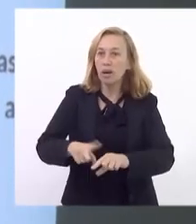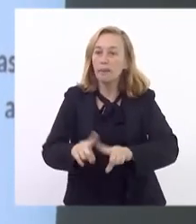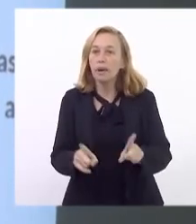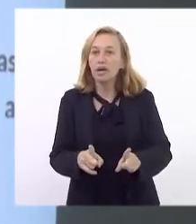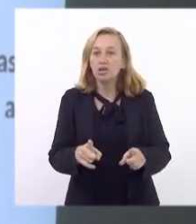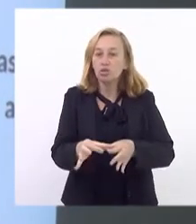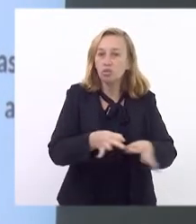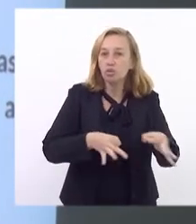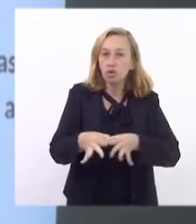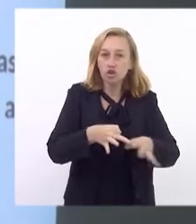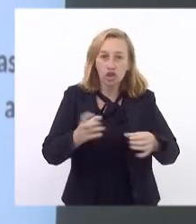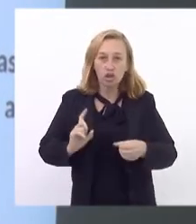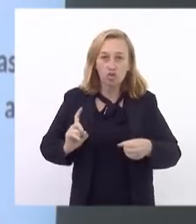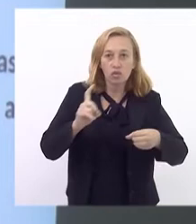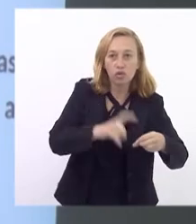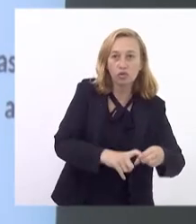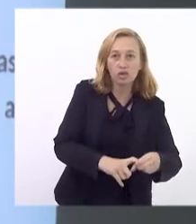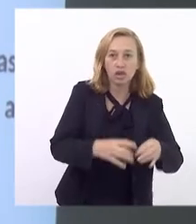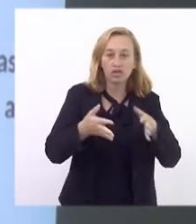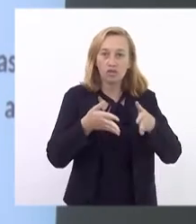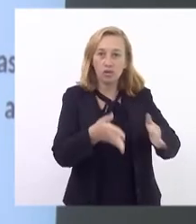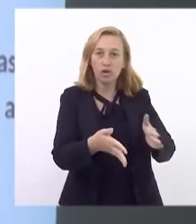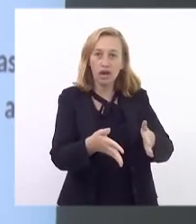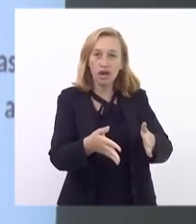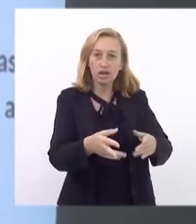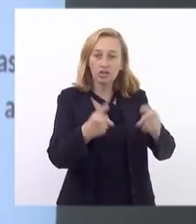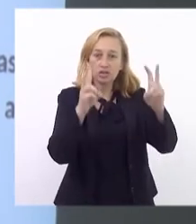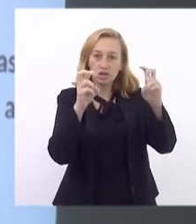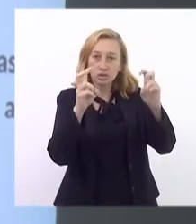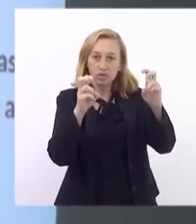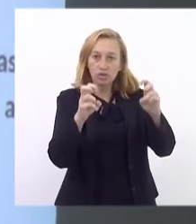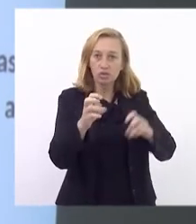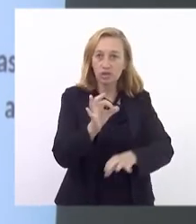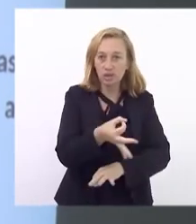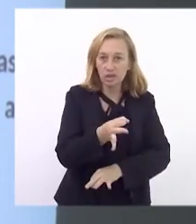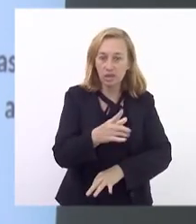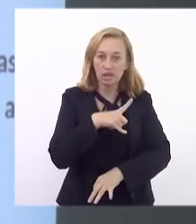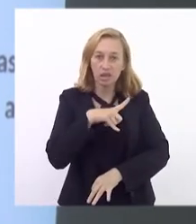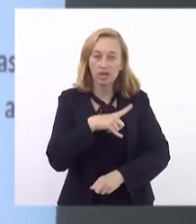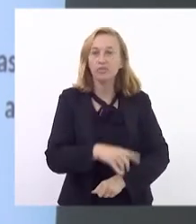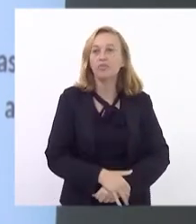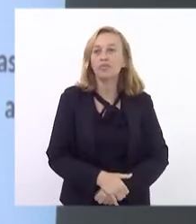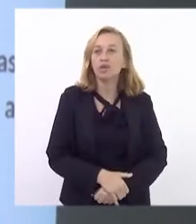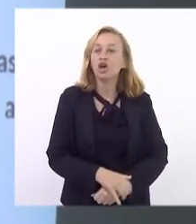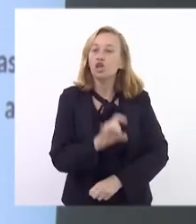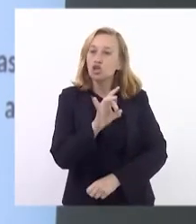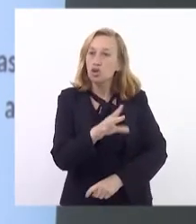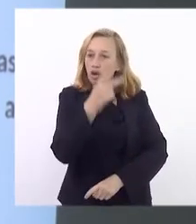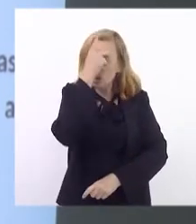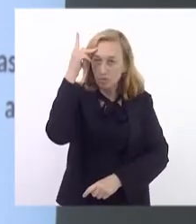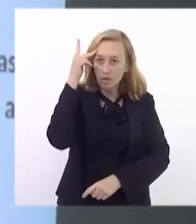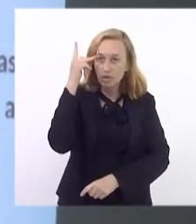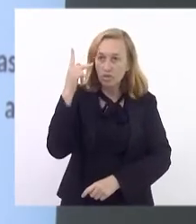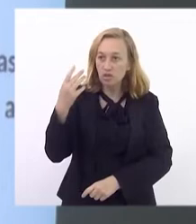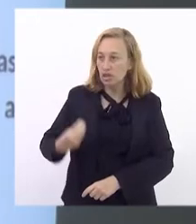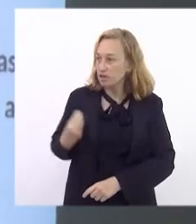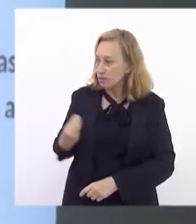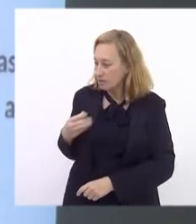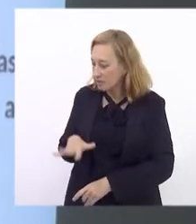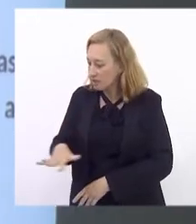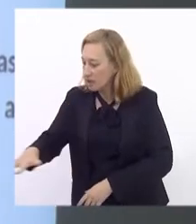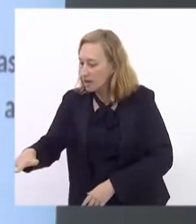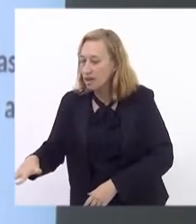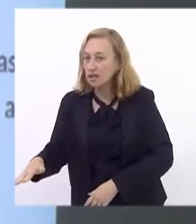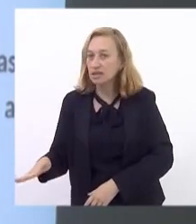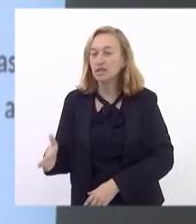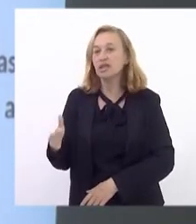projeto, voltado para a questão específica das questões intrínsecas que tem, somente as pessoas da comunidade fazem